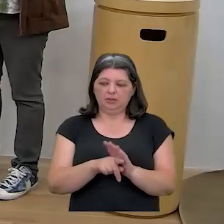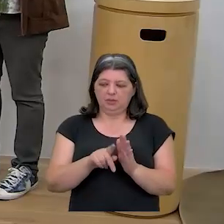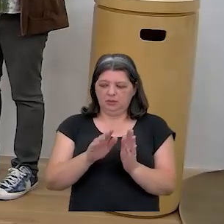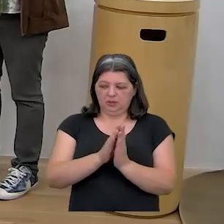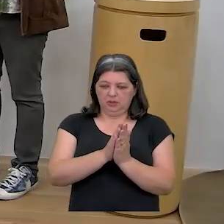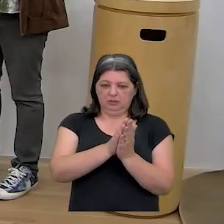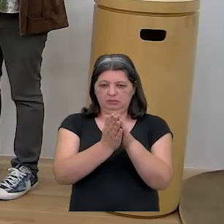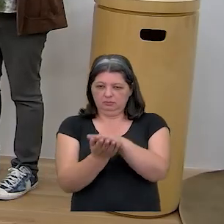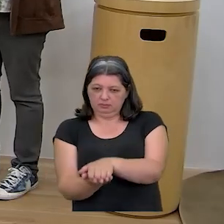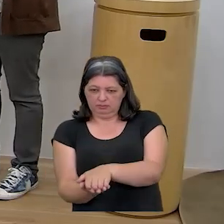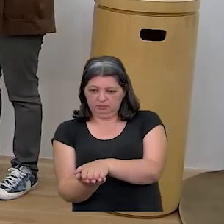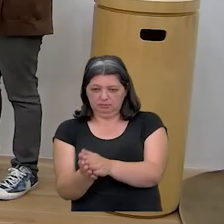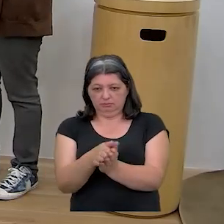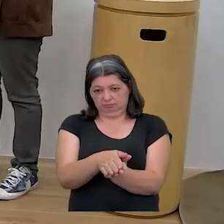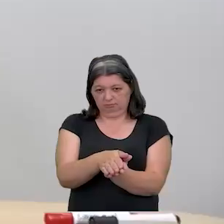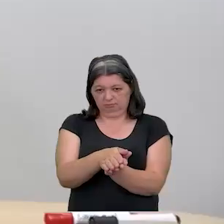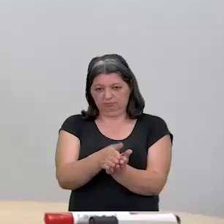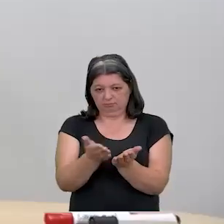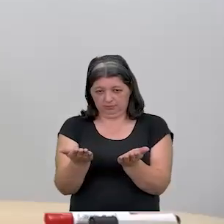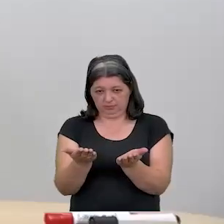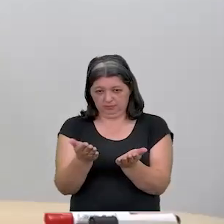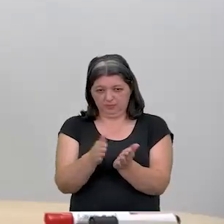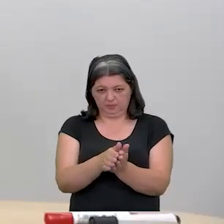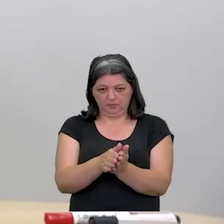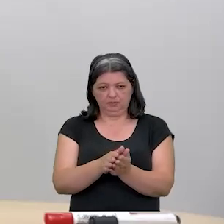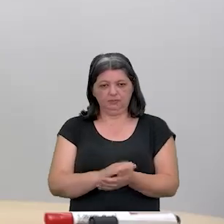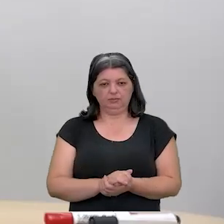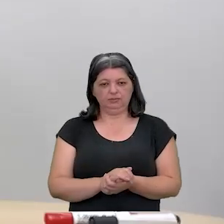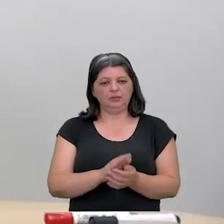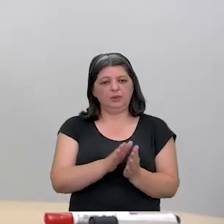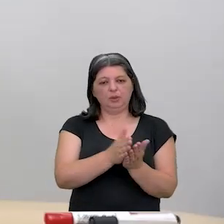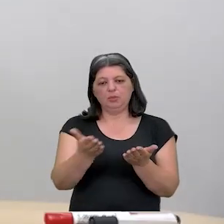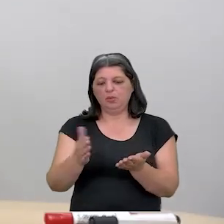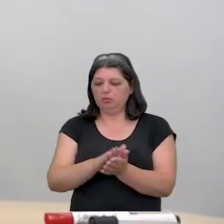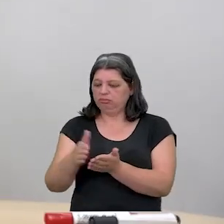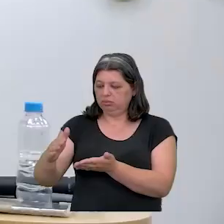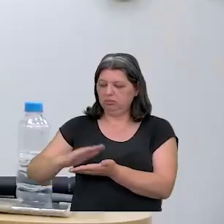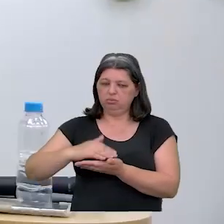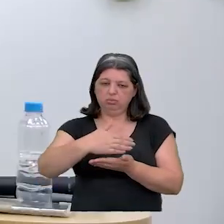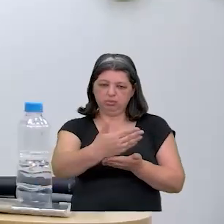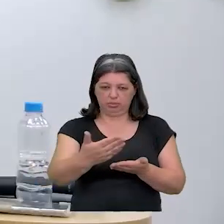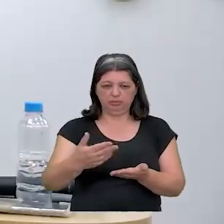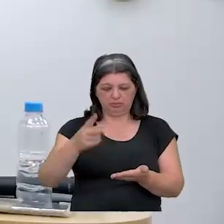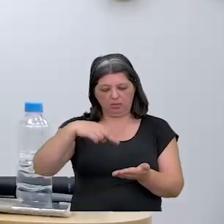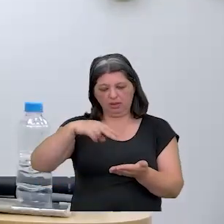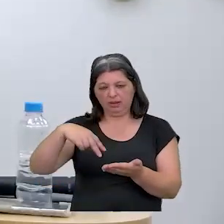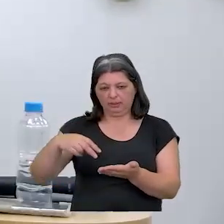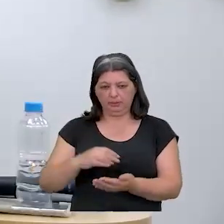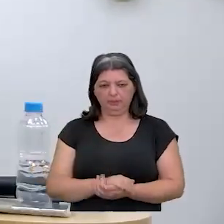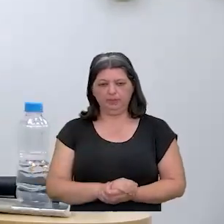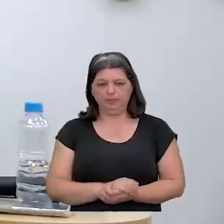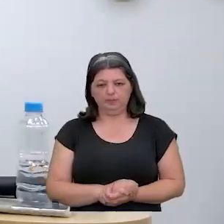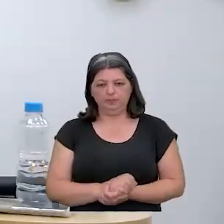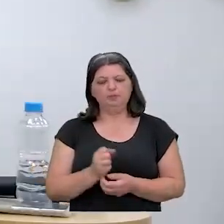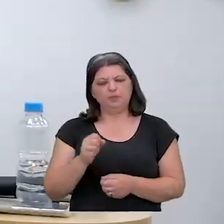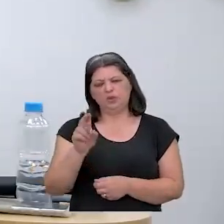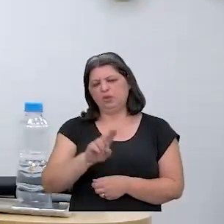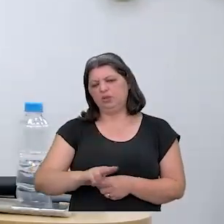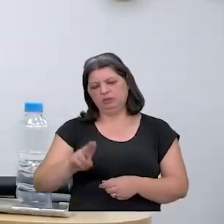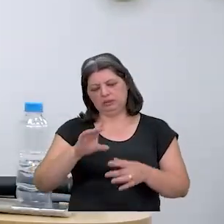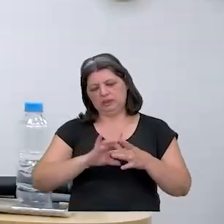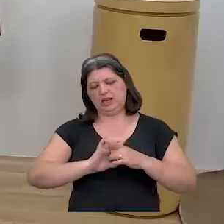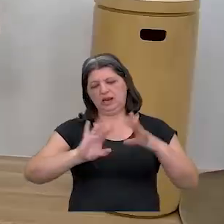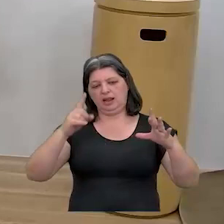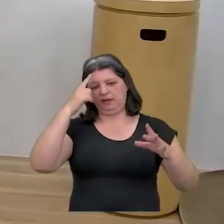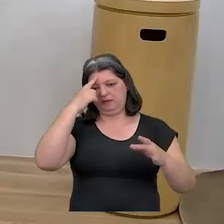lado. Exato, pode ser tipo de um folheto daqueles que você vai abrindo assim para ler, né? Então... Use a criatividade